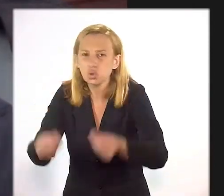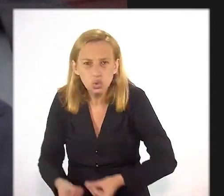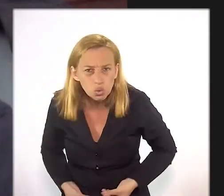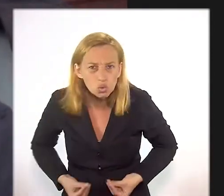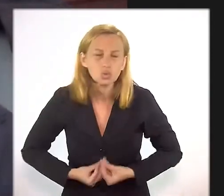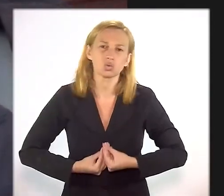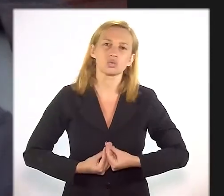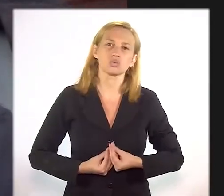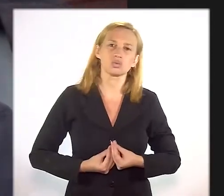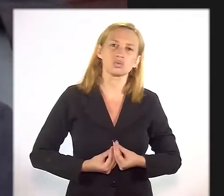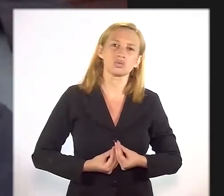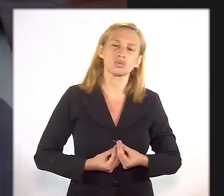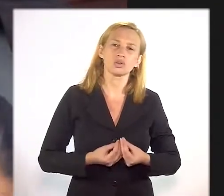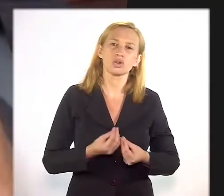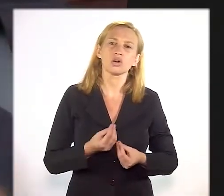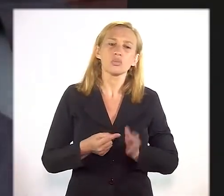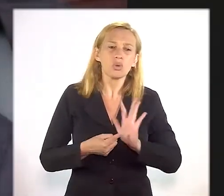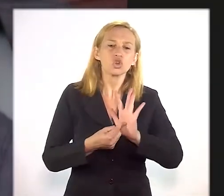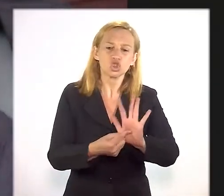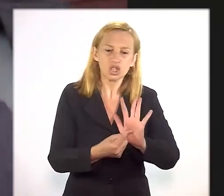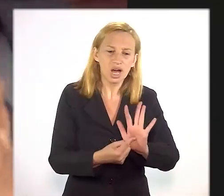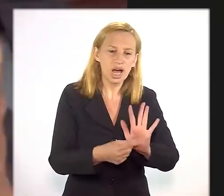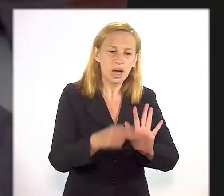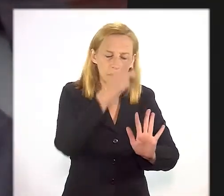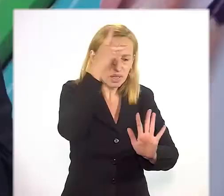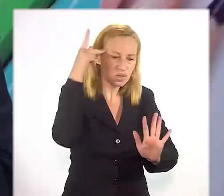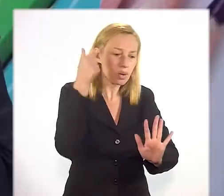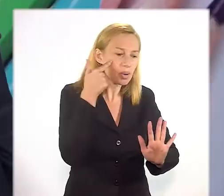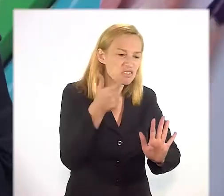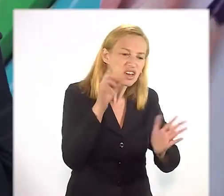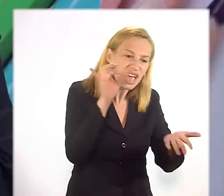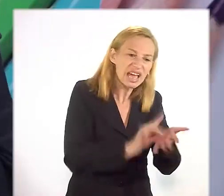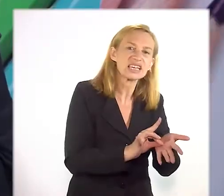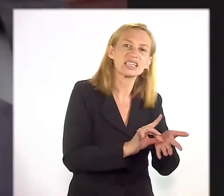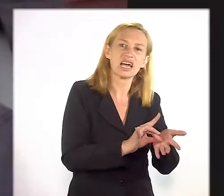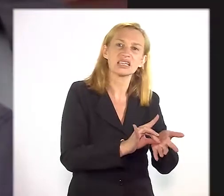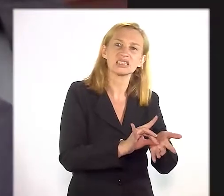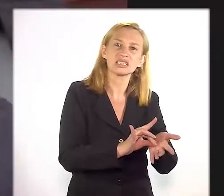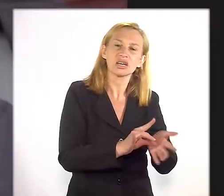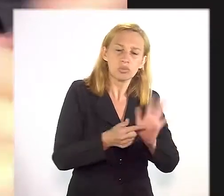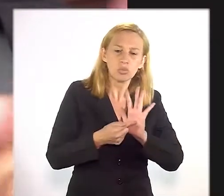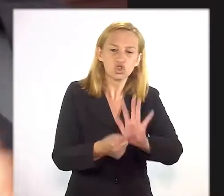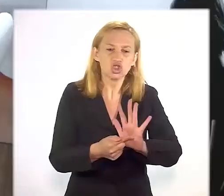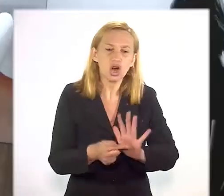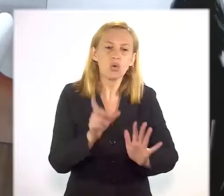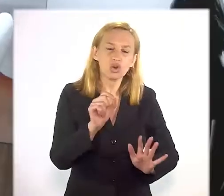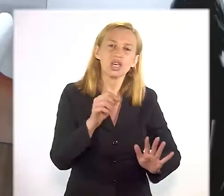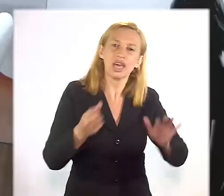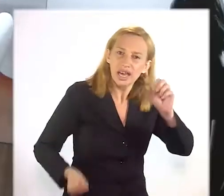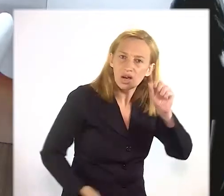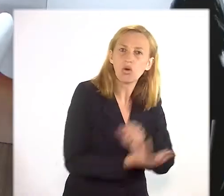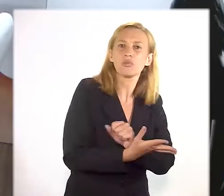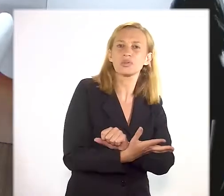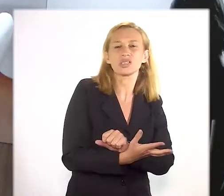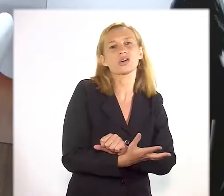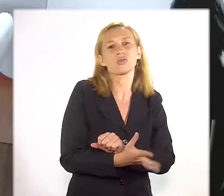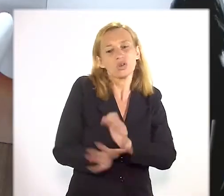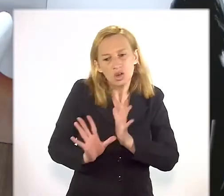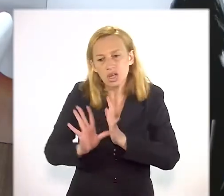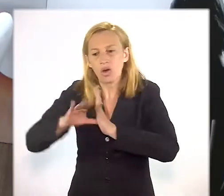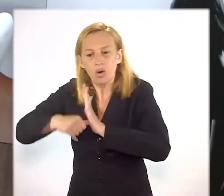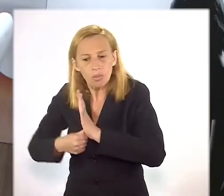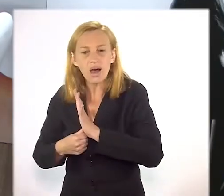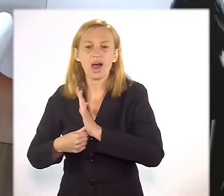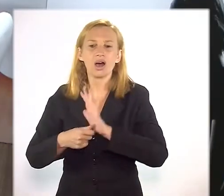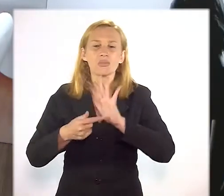do jeitinho brasileiro, da corrupção. Está a deseducar. Para além de que a eu prova nunca não prova fiz nada. Isso aqui, mas eu preciso. A prova